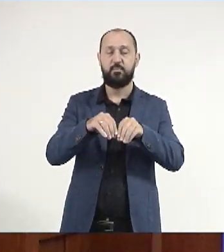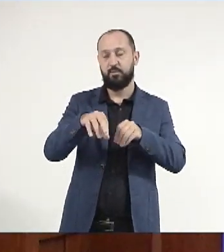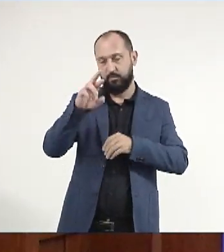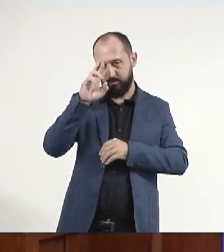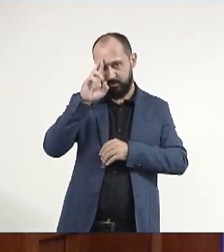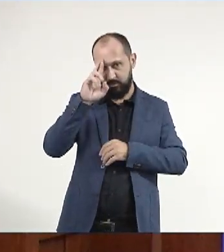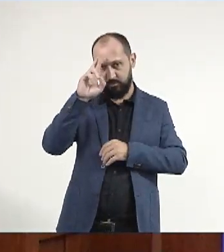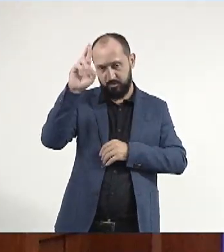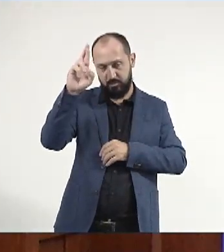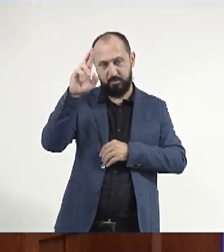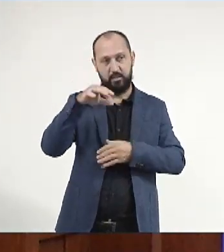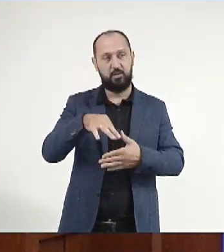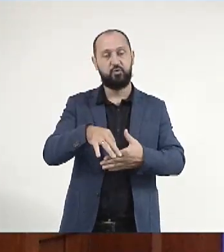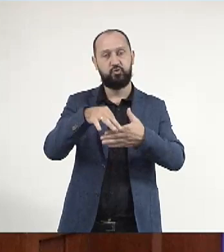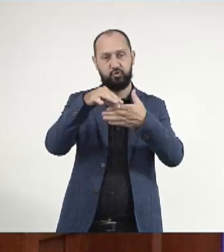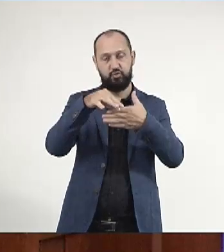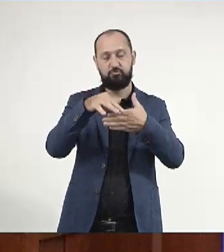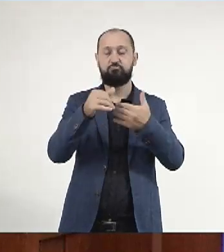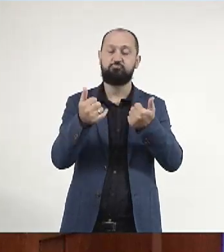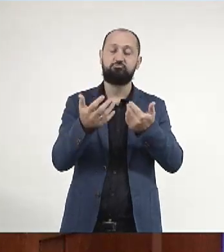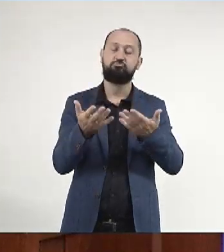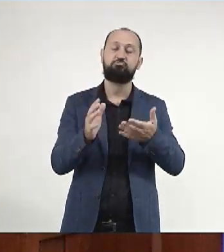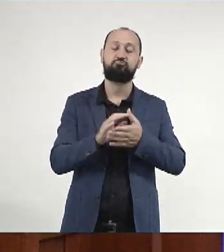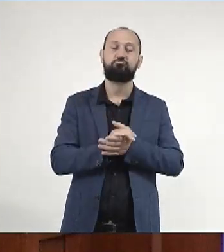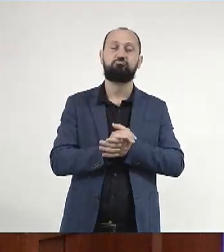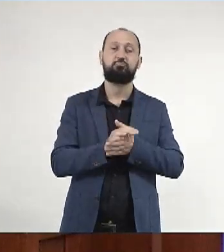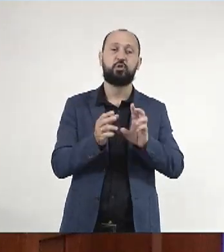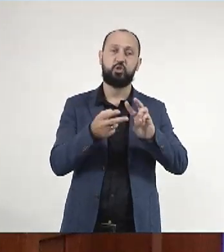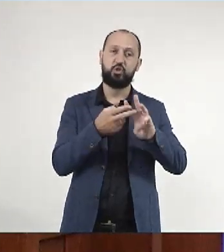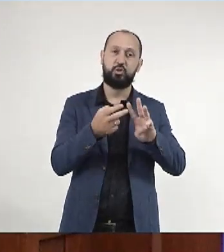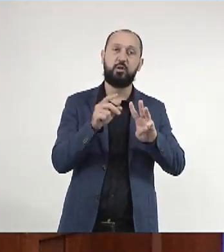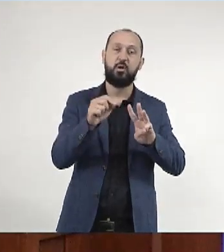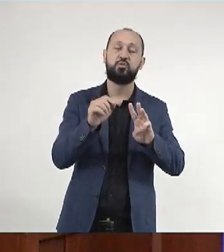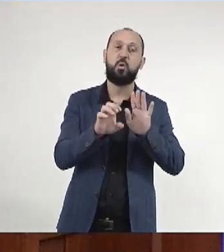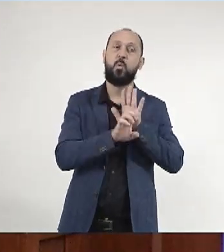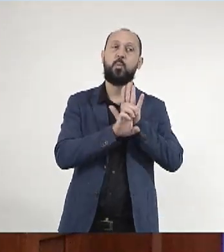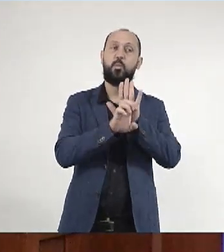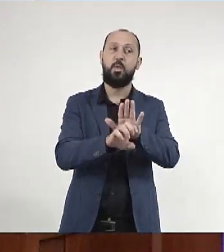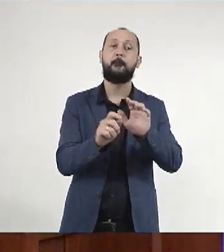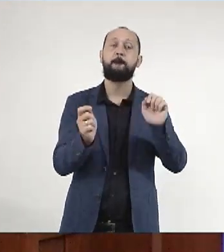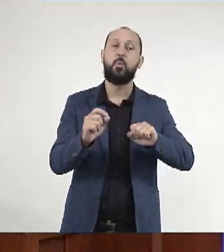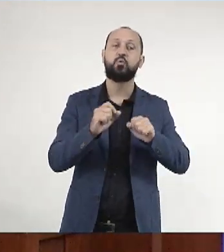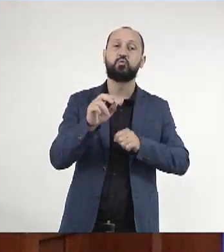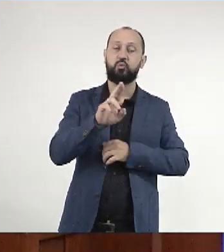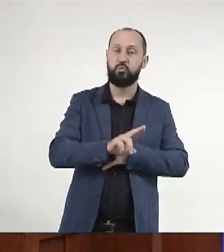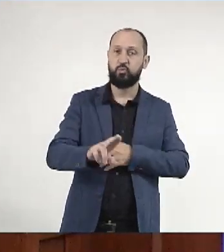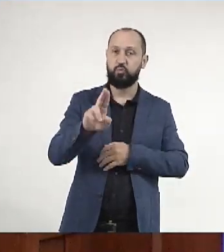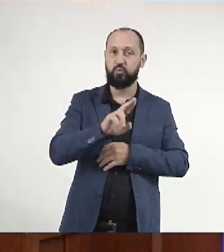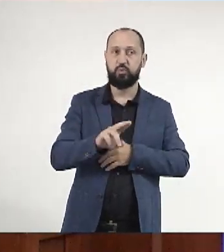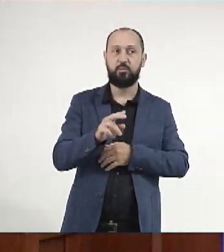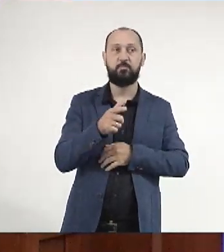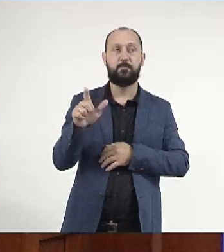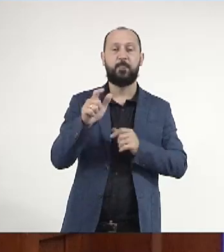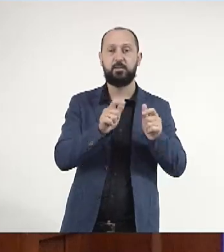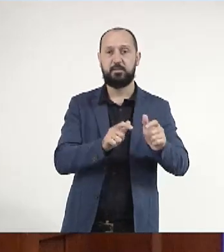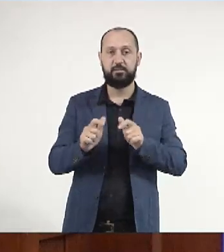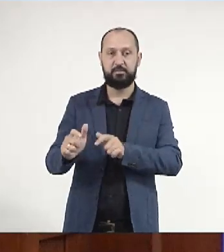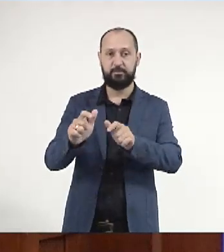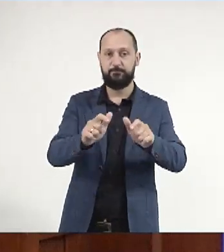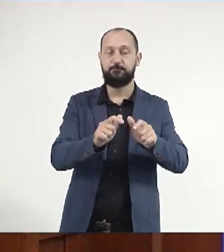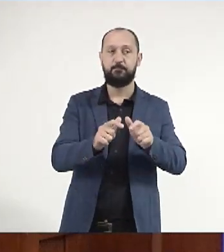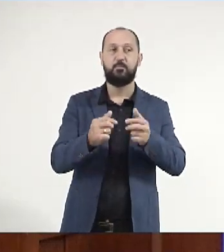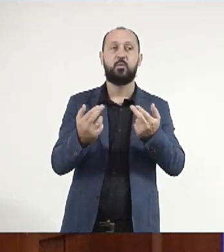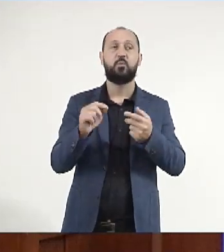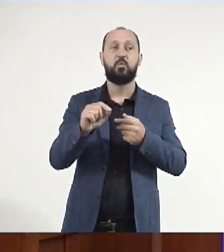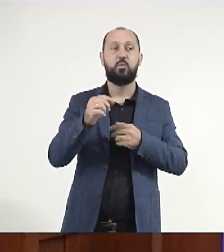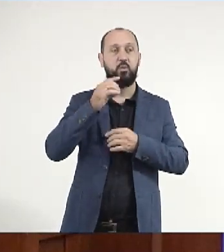lideranças indígenas, para a comunidade indígena, finalmente. Acredito que é um modelo que pode ser aplicado em outras áreas, e como